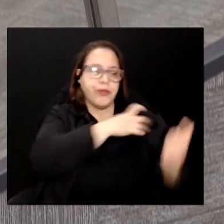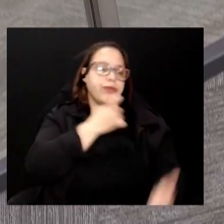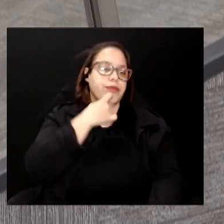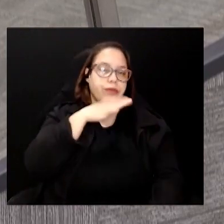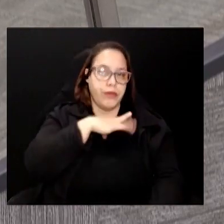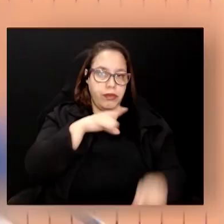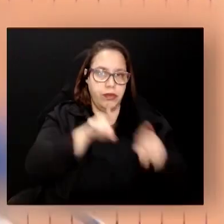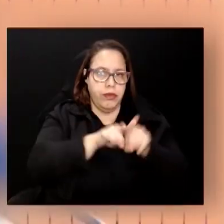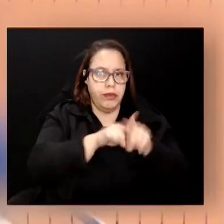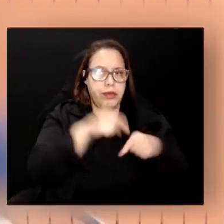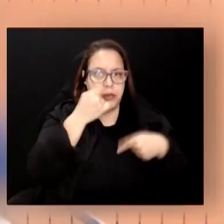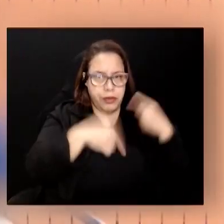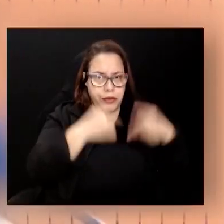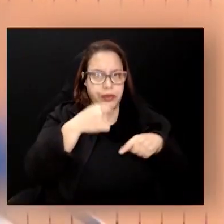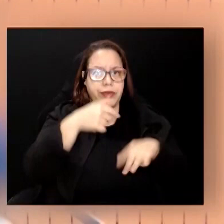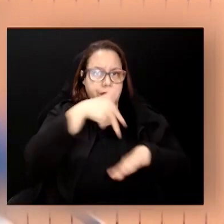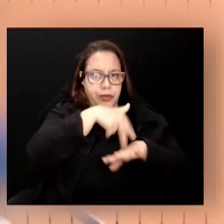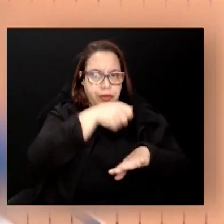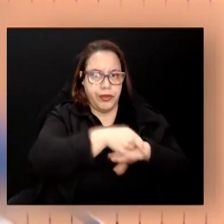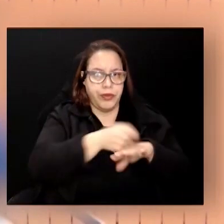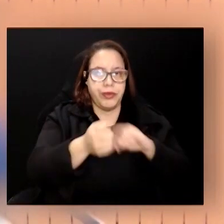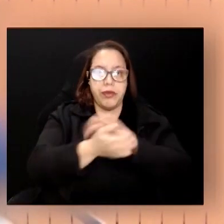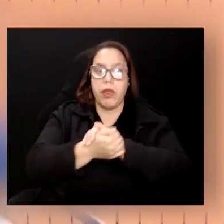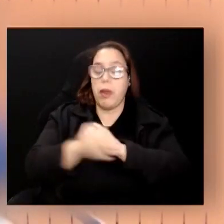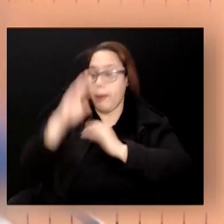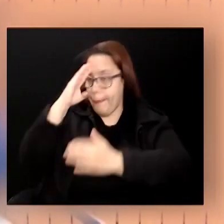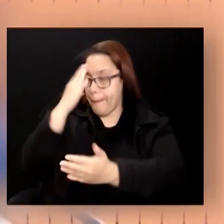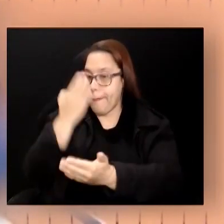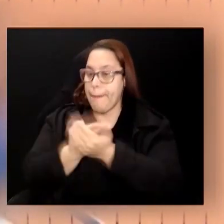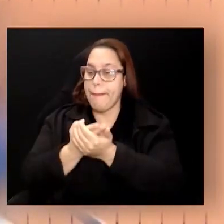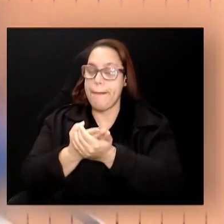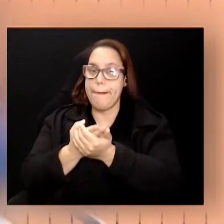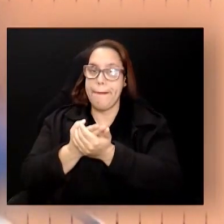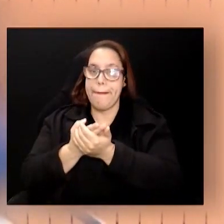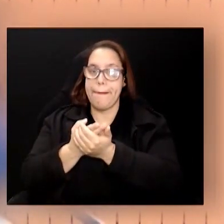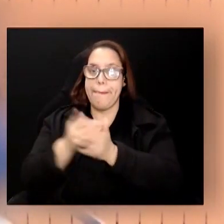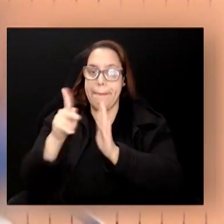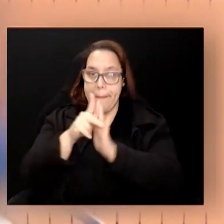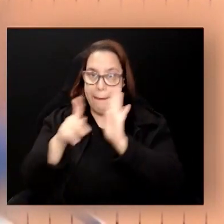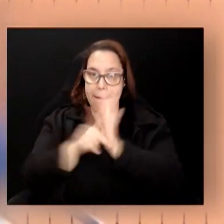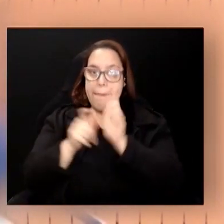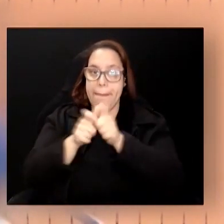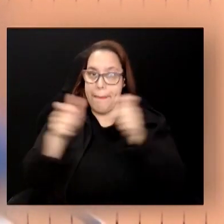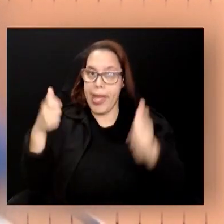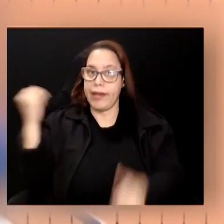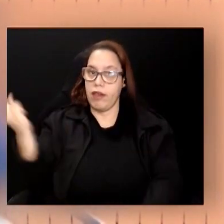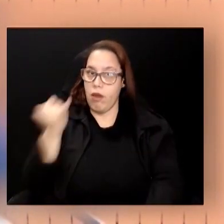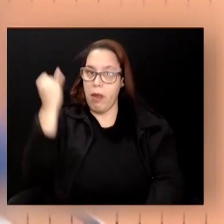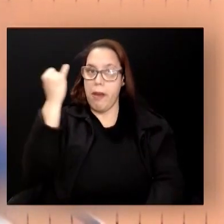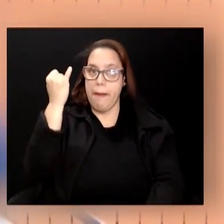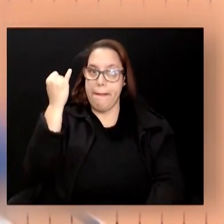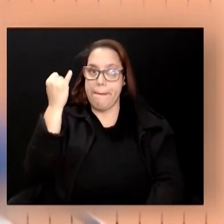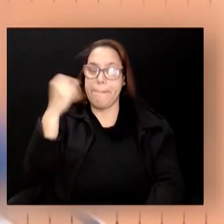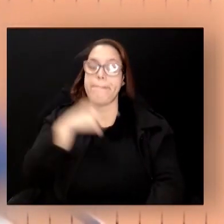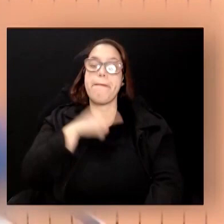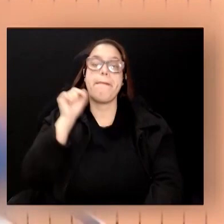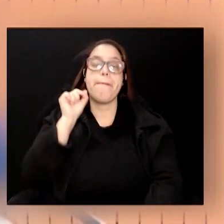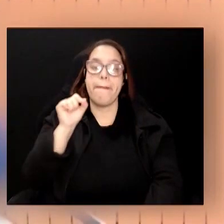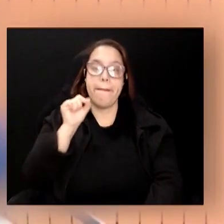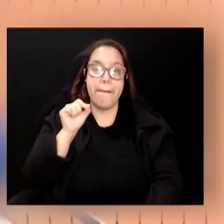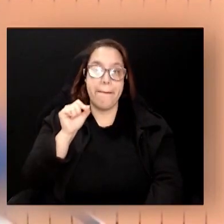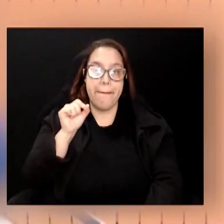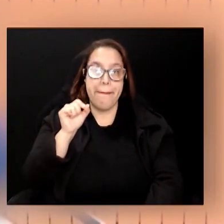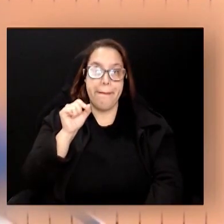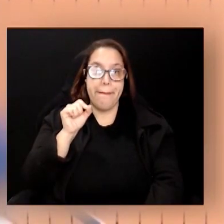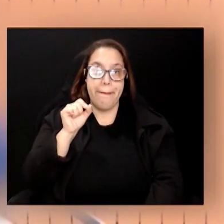discutida em plenário. Eu acredito que seja um projeto de grande importância, tendo em vista que o parágrafo